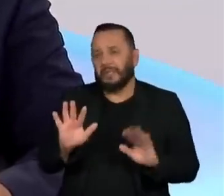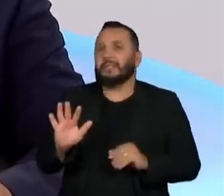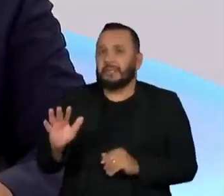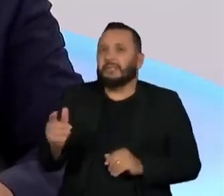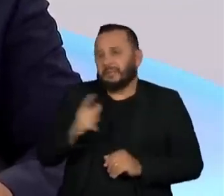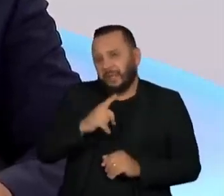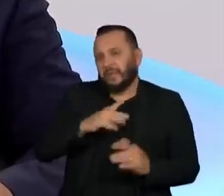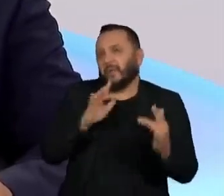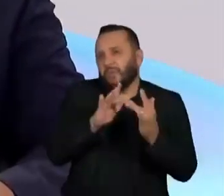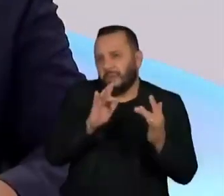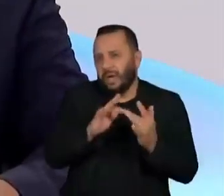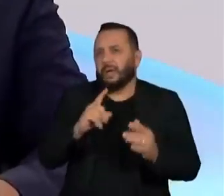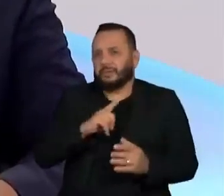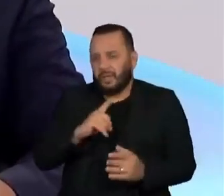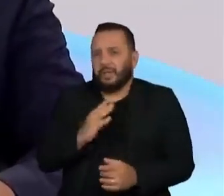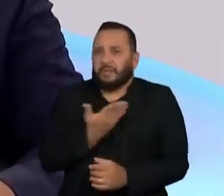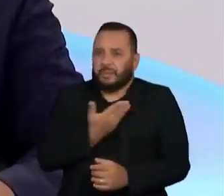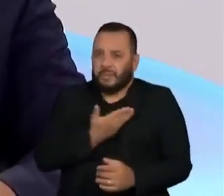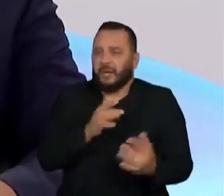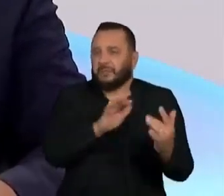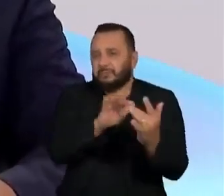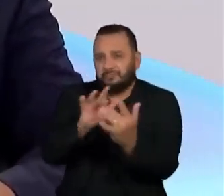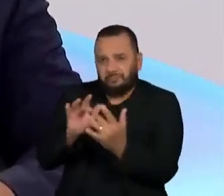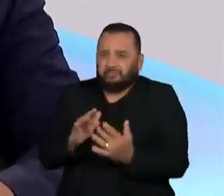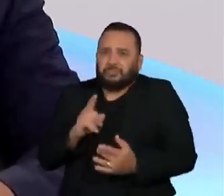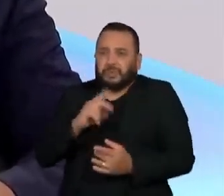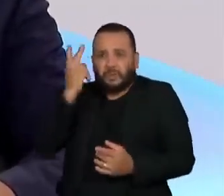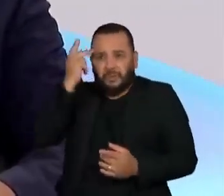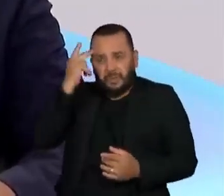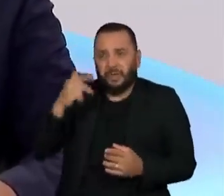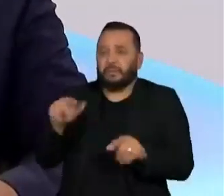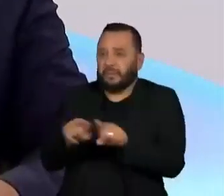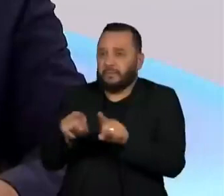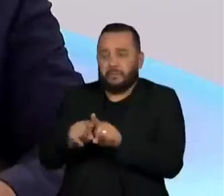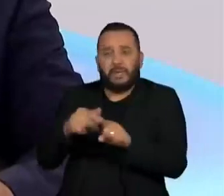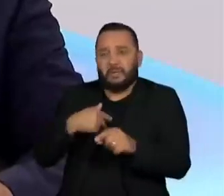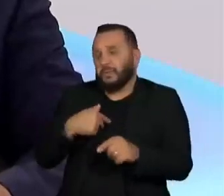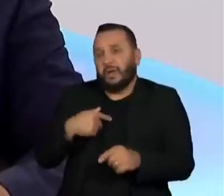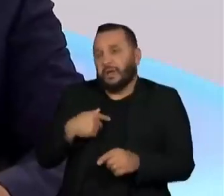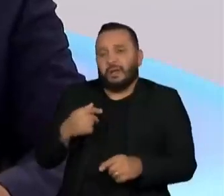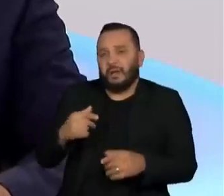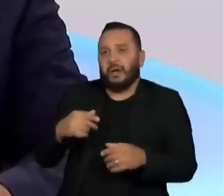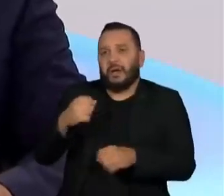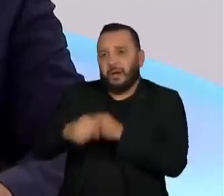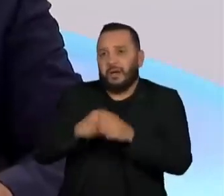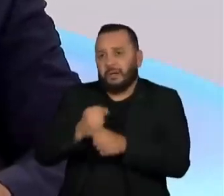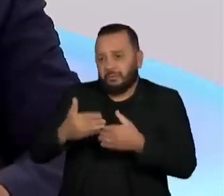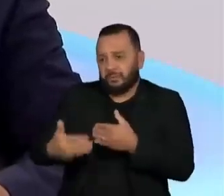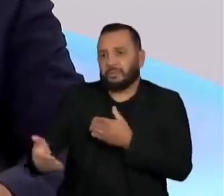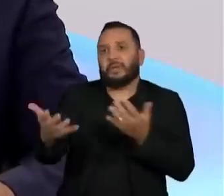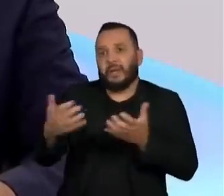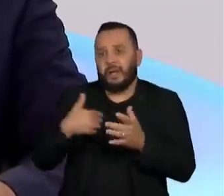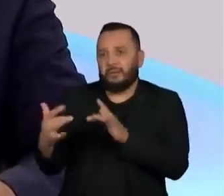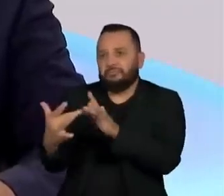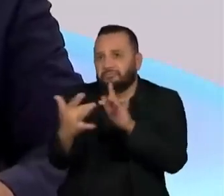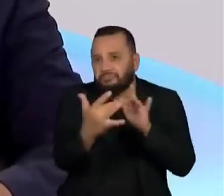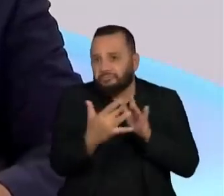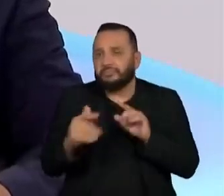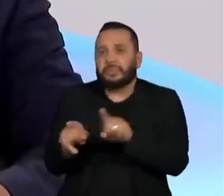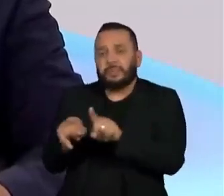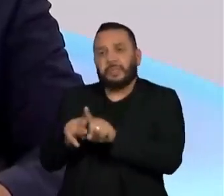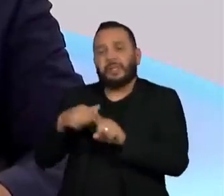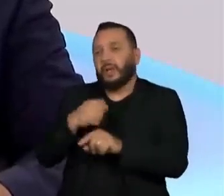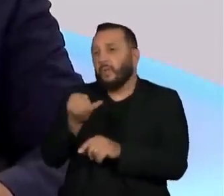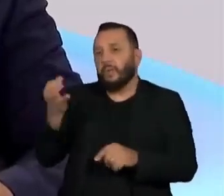contato você não fez amizades eu espero agora nos próximos dois anos fazer amizades também eu já vejo que tem umas pessoas que eu que eu tenho mais proximidade a gente conversa